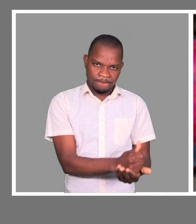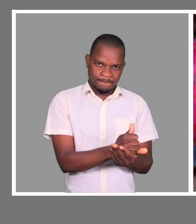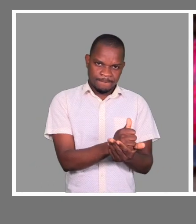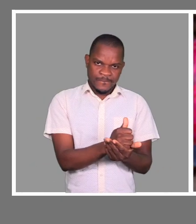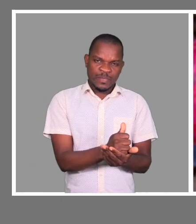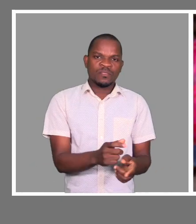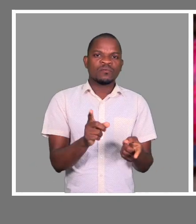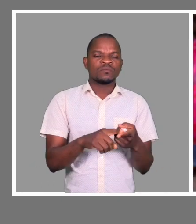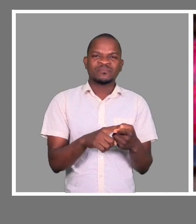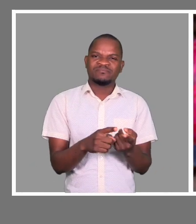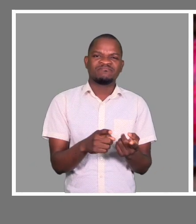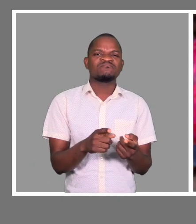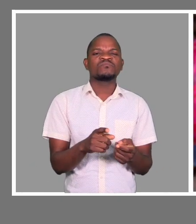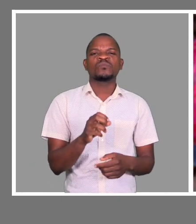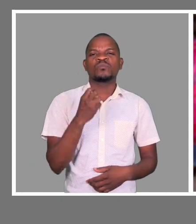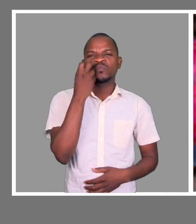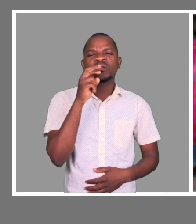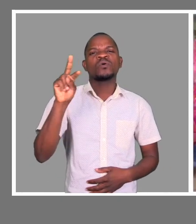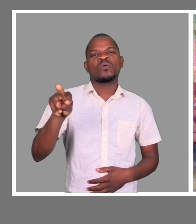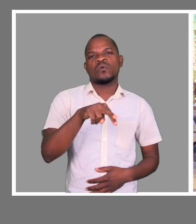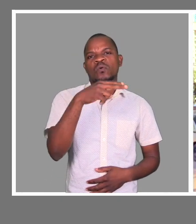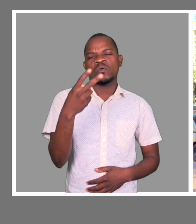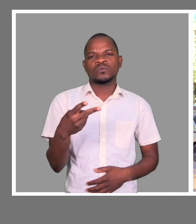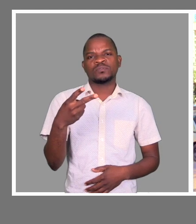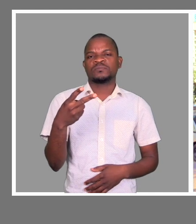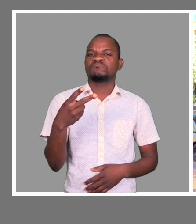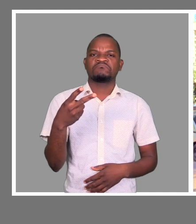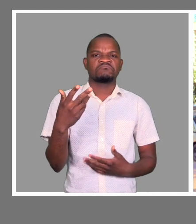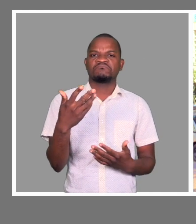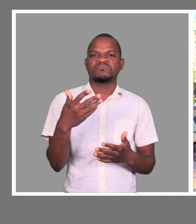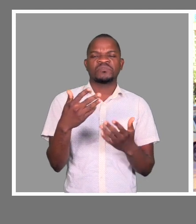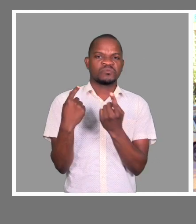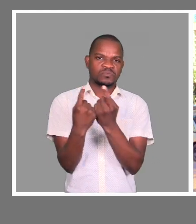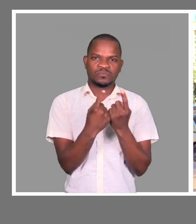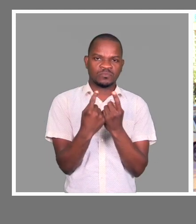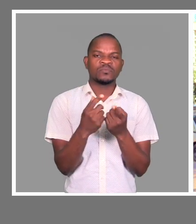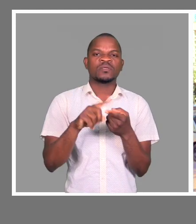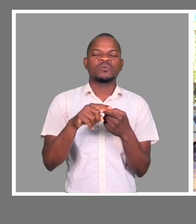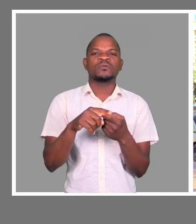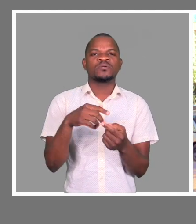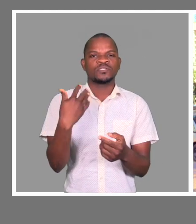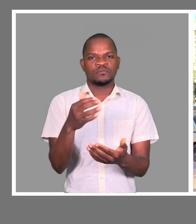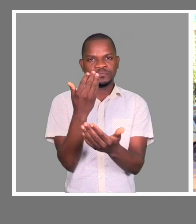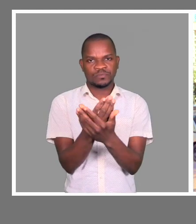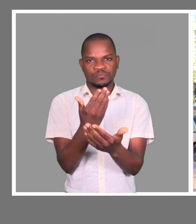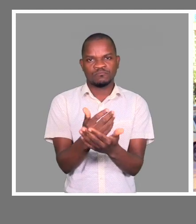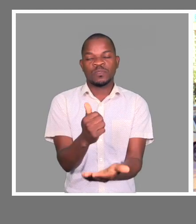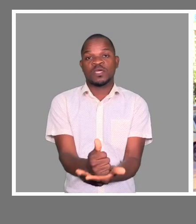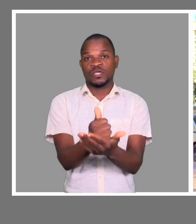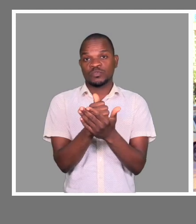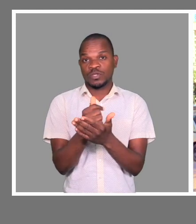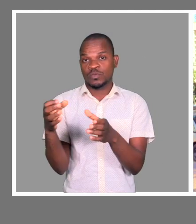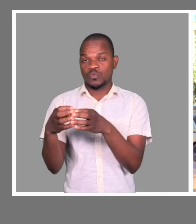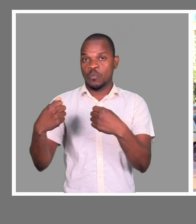juntamos ainda outras situações. Nós solicitamos o apoio dos motoqueiros e